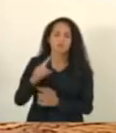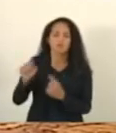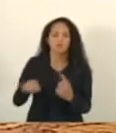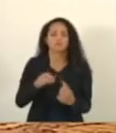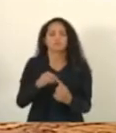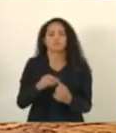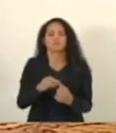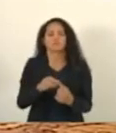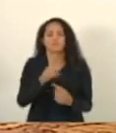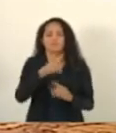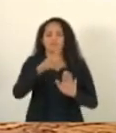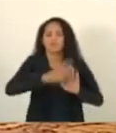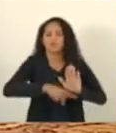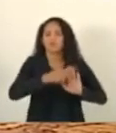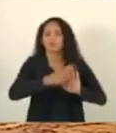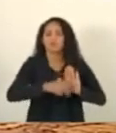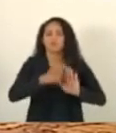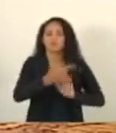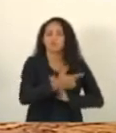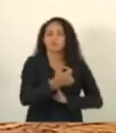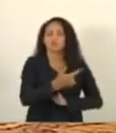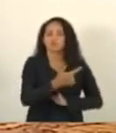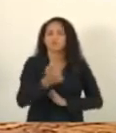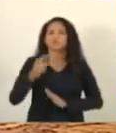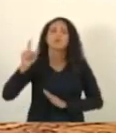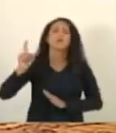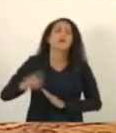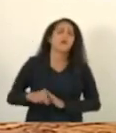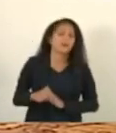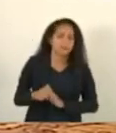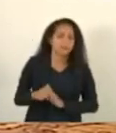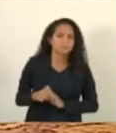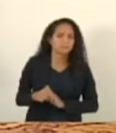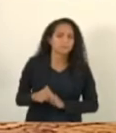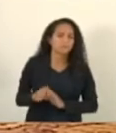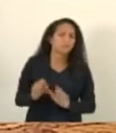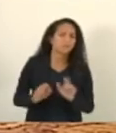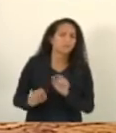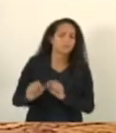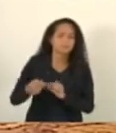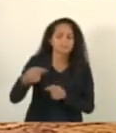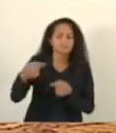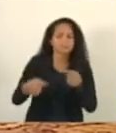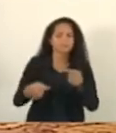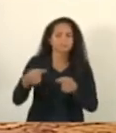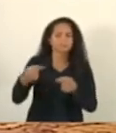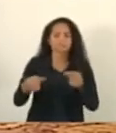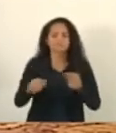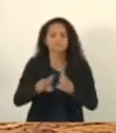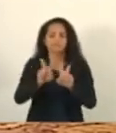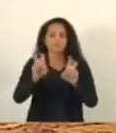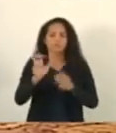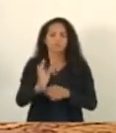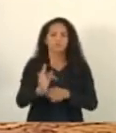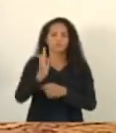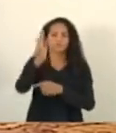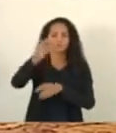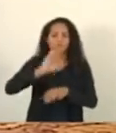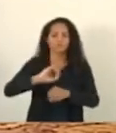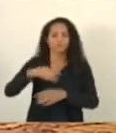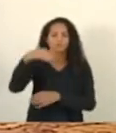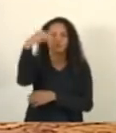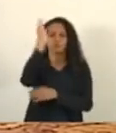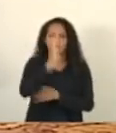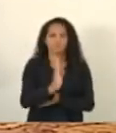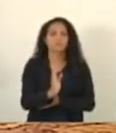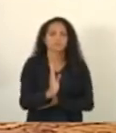Educa Week 2021 é justamente debater o futuro da educação no Brasil, através